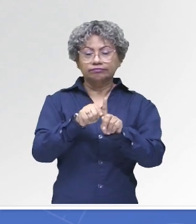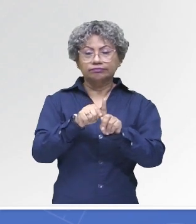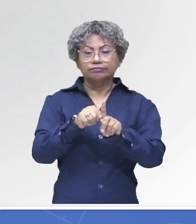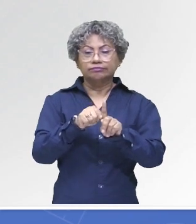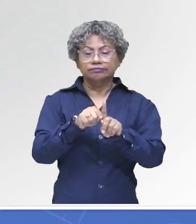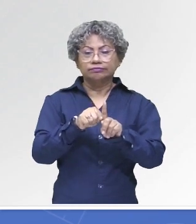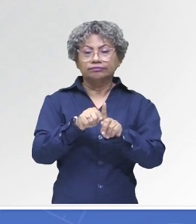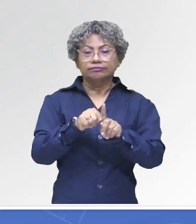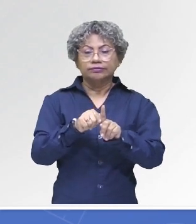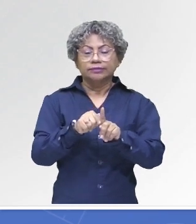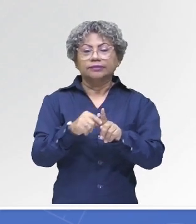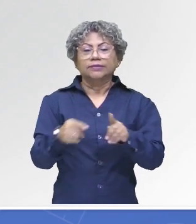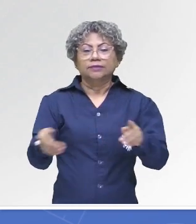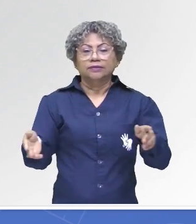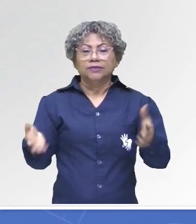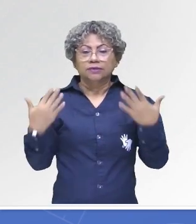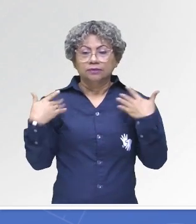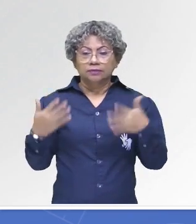ele fez o seguinte,